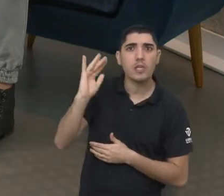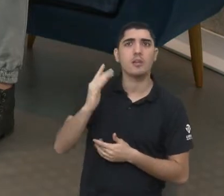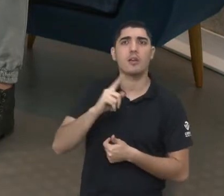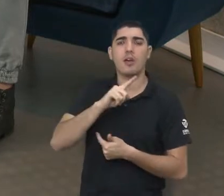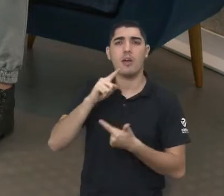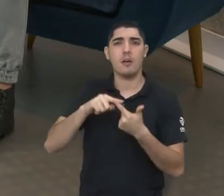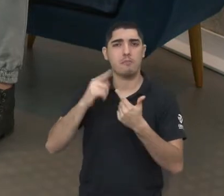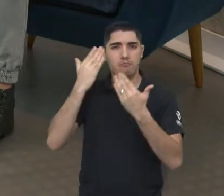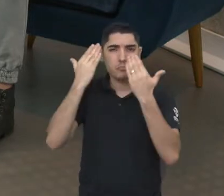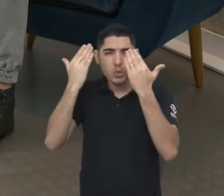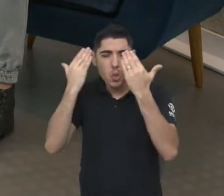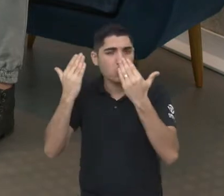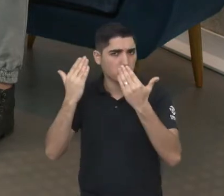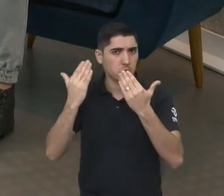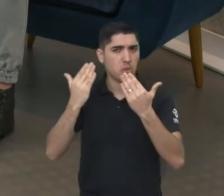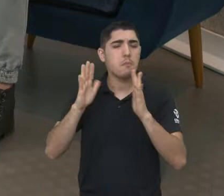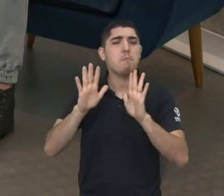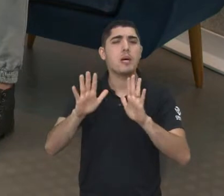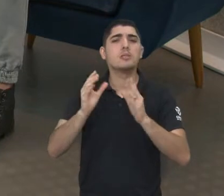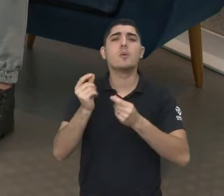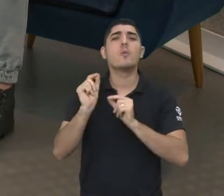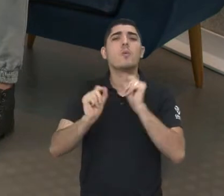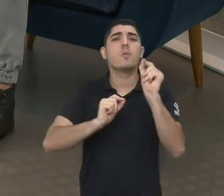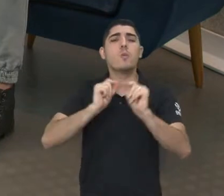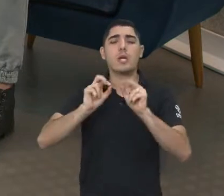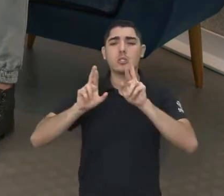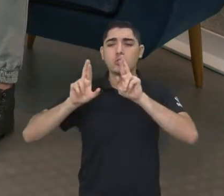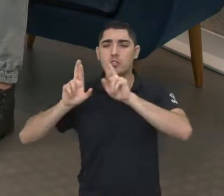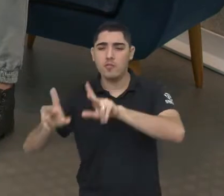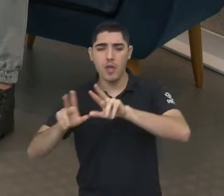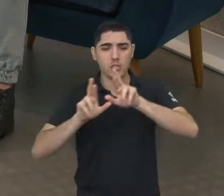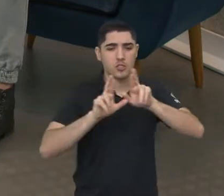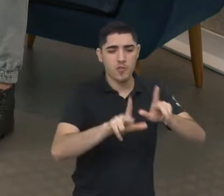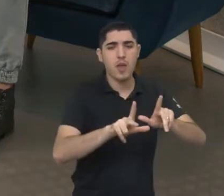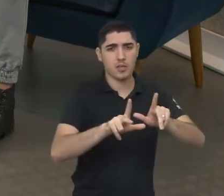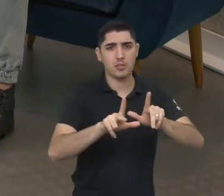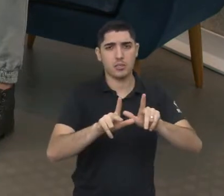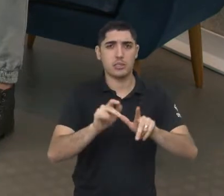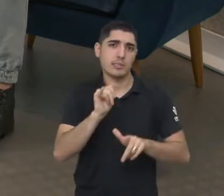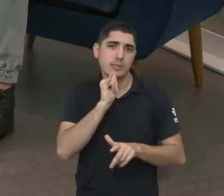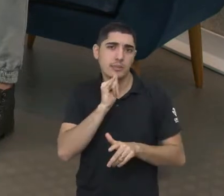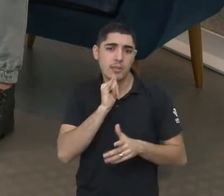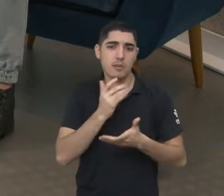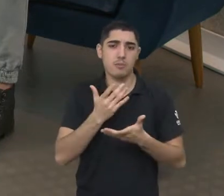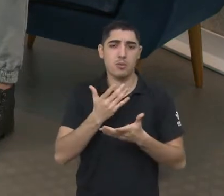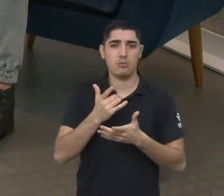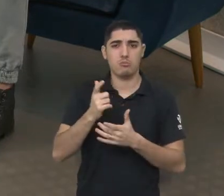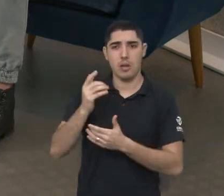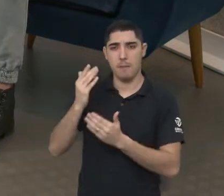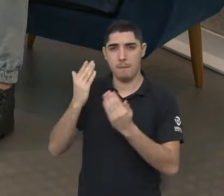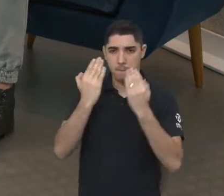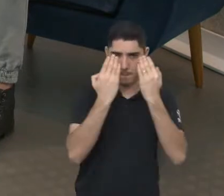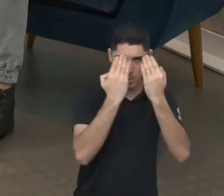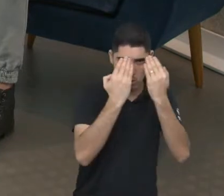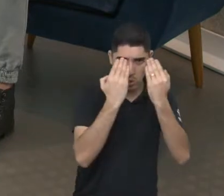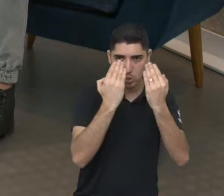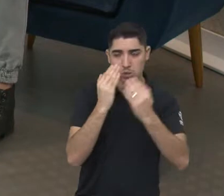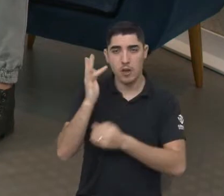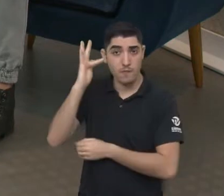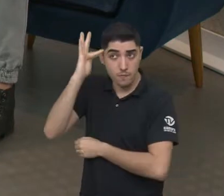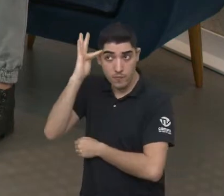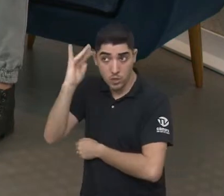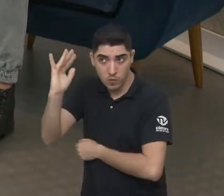filosofia, psicologia, o que difere isso, né? Entre a psicologia